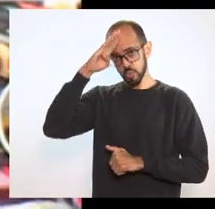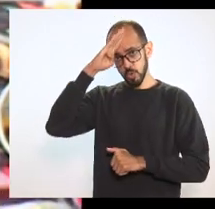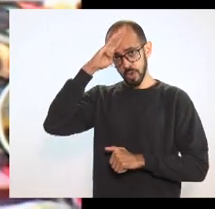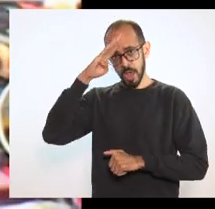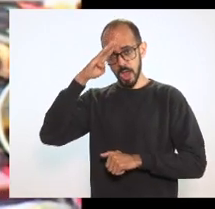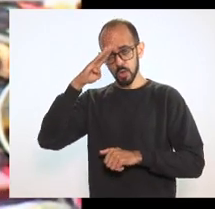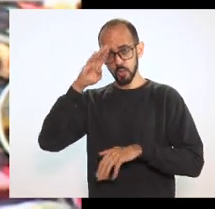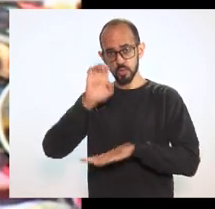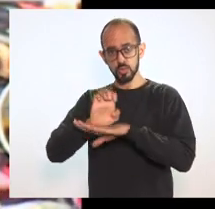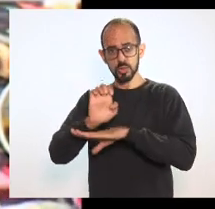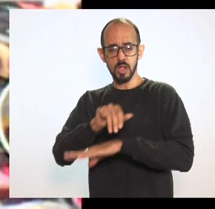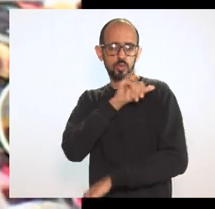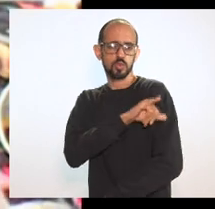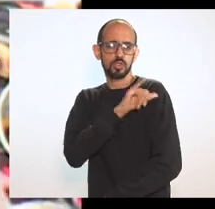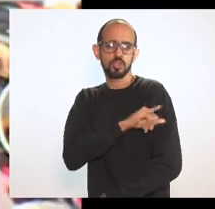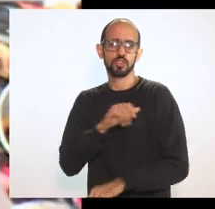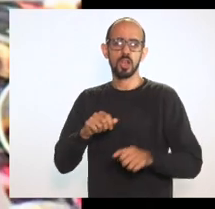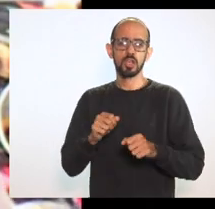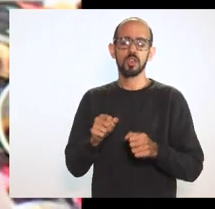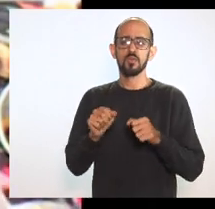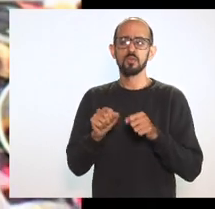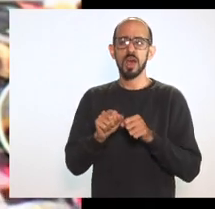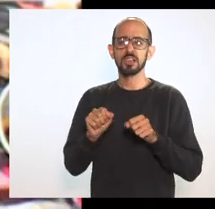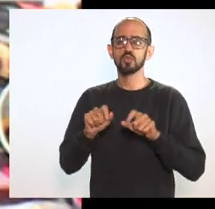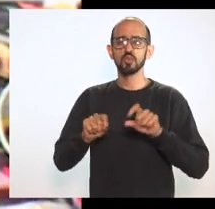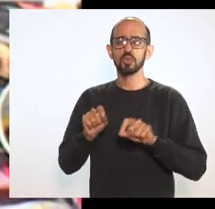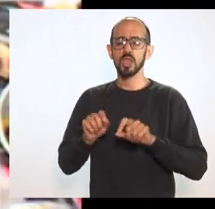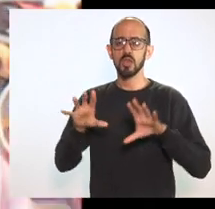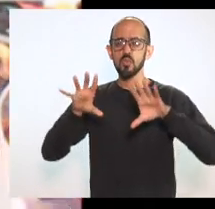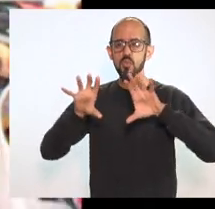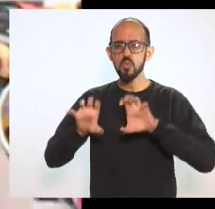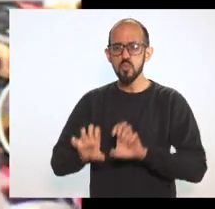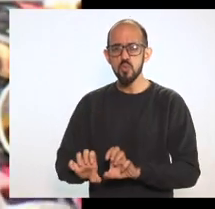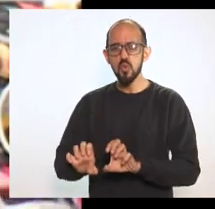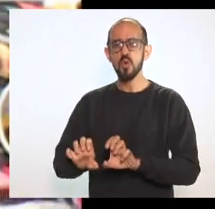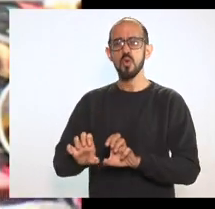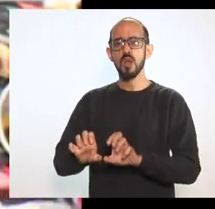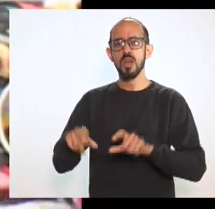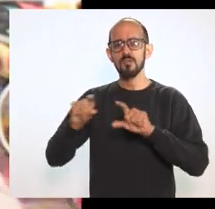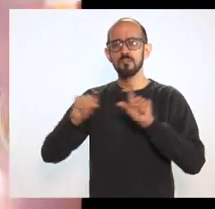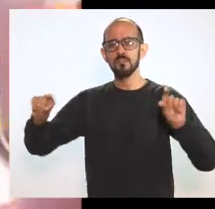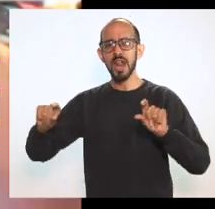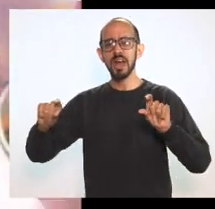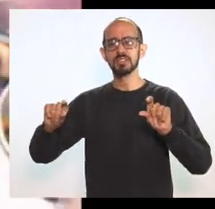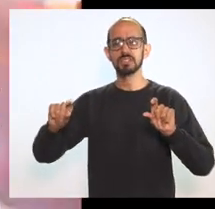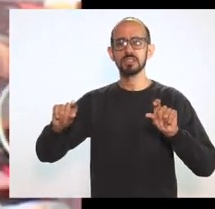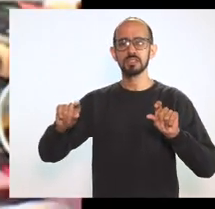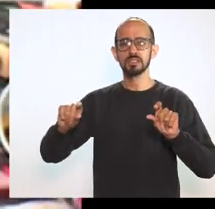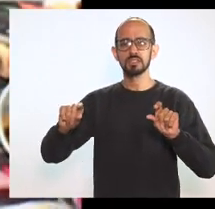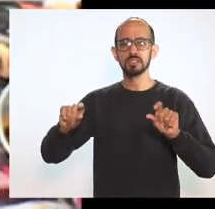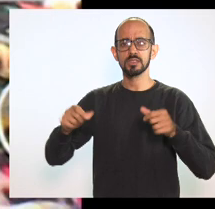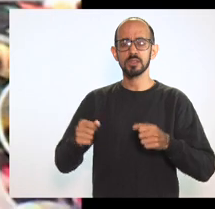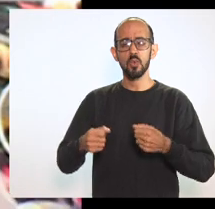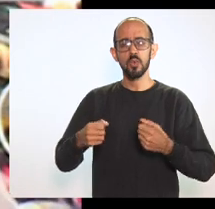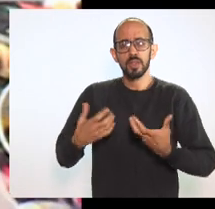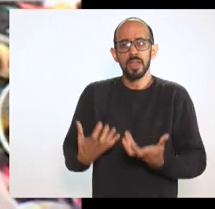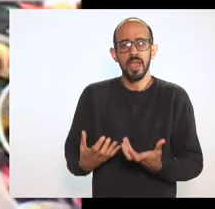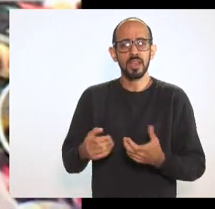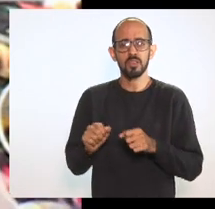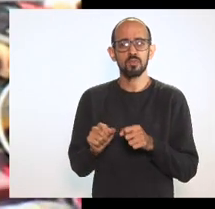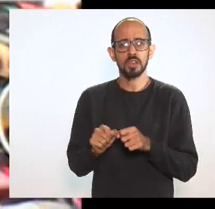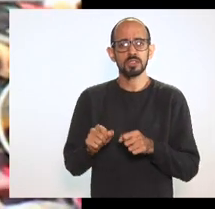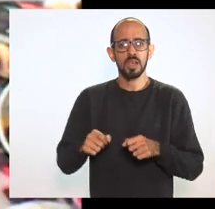propõe? Obscurantismo, ataques à medicina, fraseologias, estão querendo politizar a pandemia. O que que é